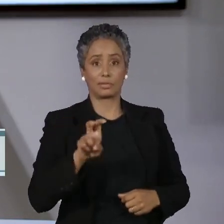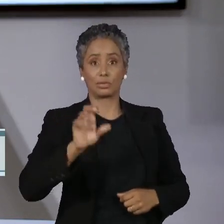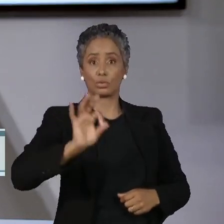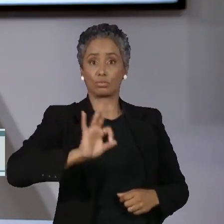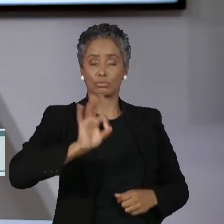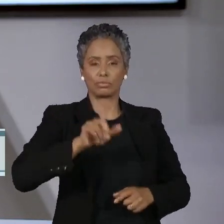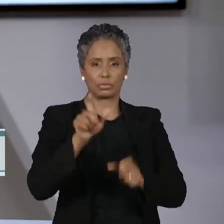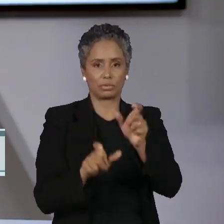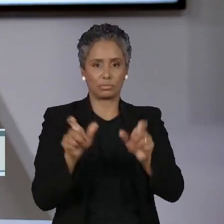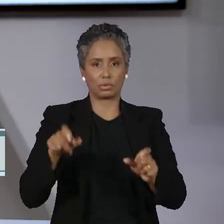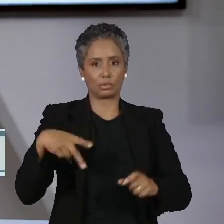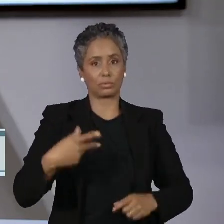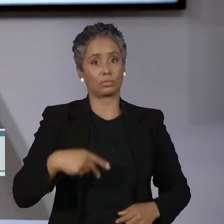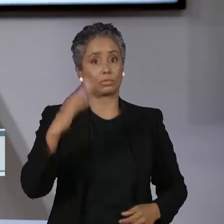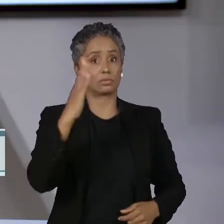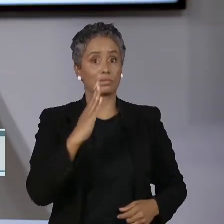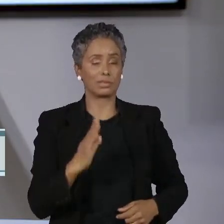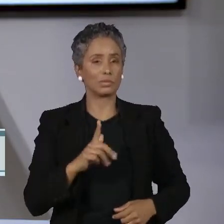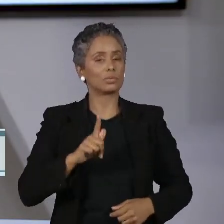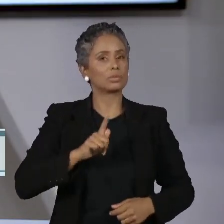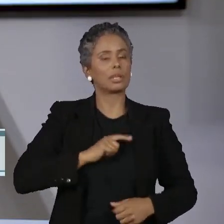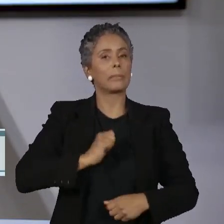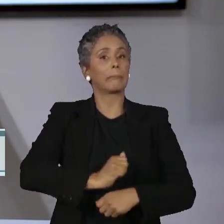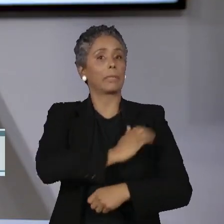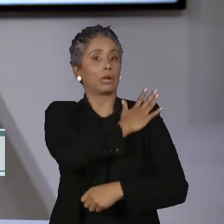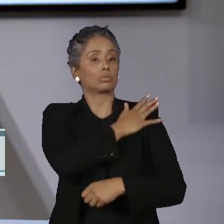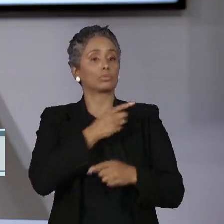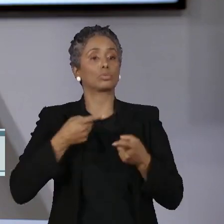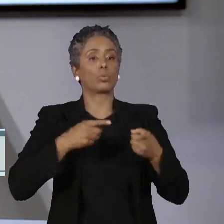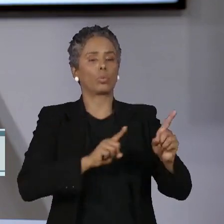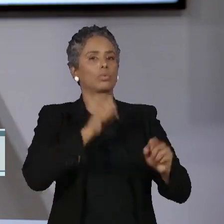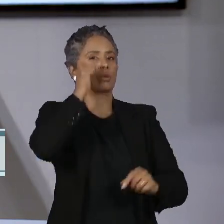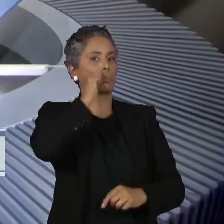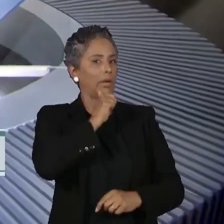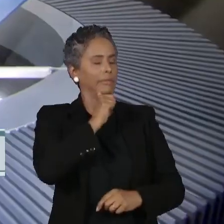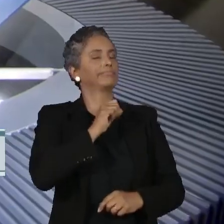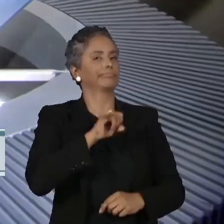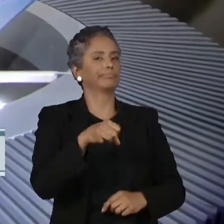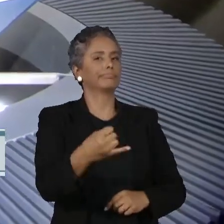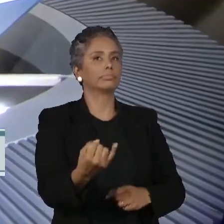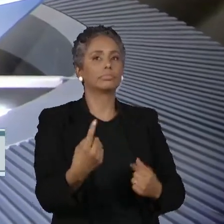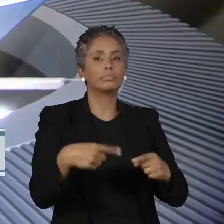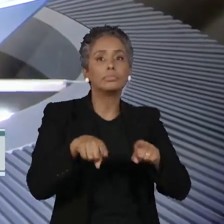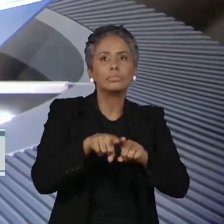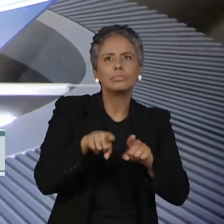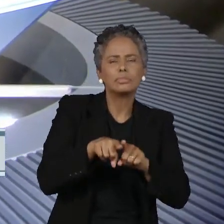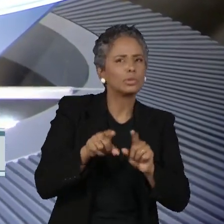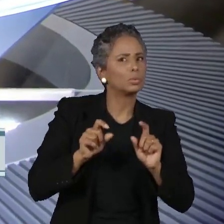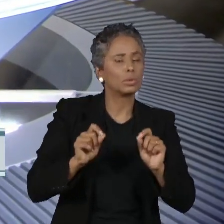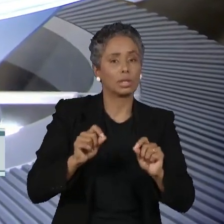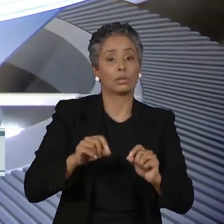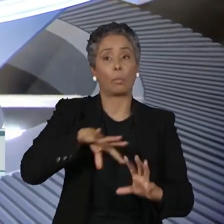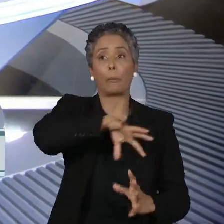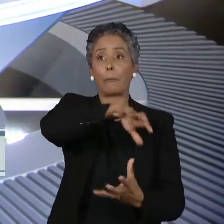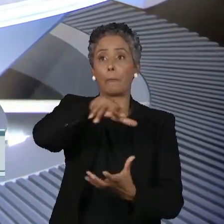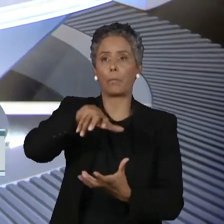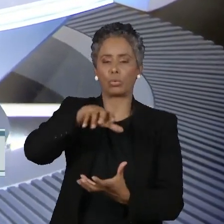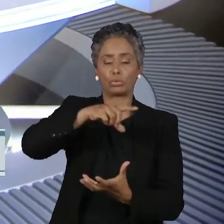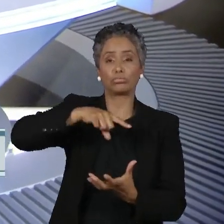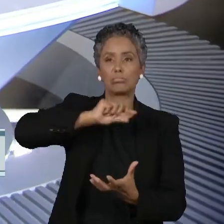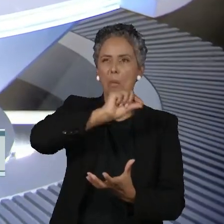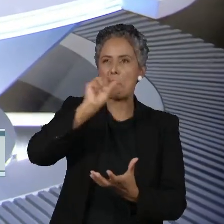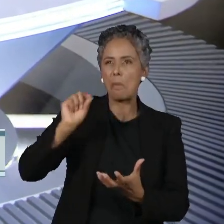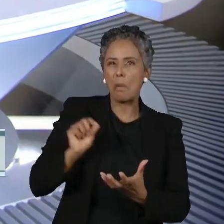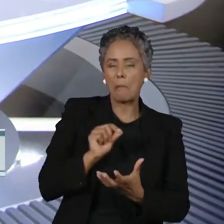84,5% das pessoas no Brasil têm algum preconceito contra as mulheres. O número mundial é ainda maior, 90% dos